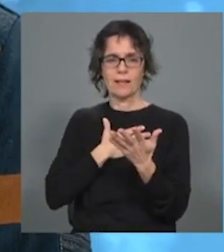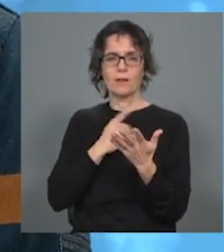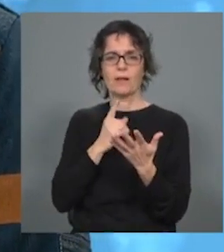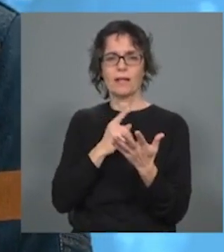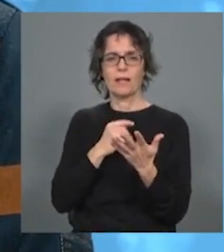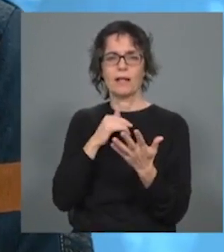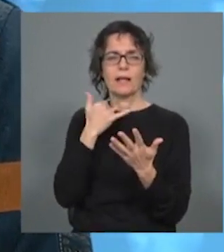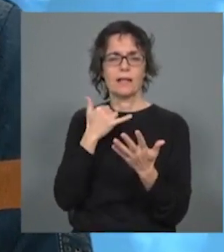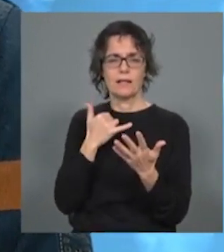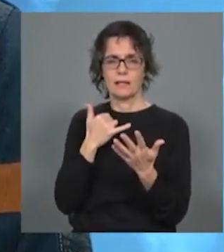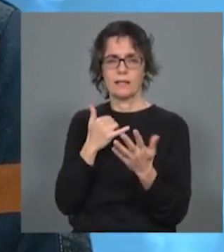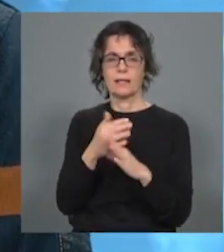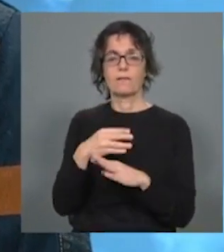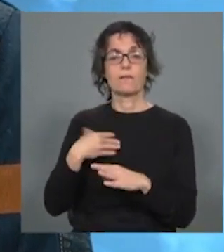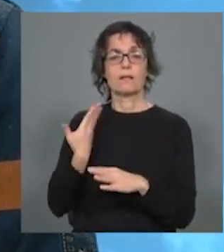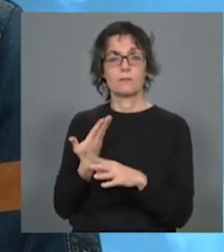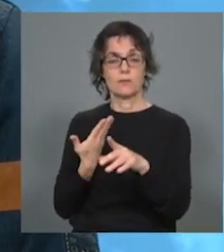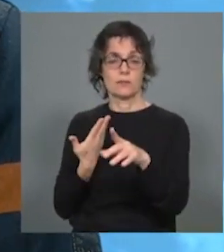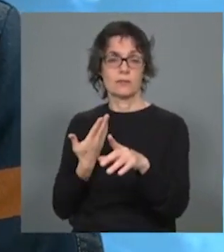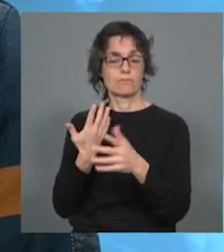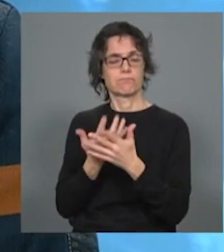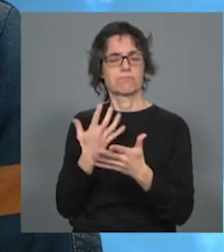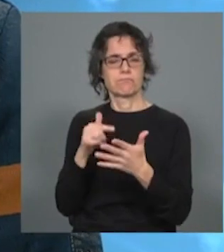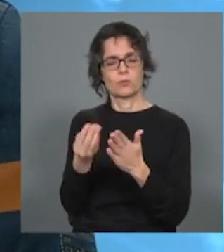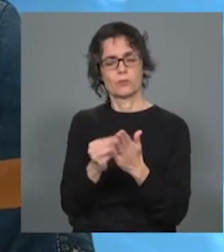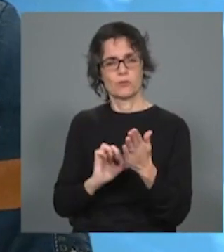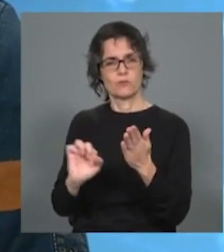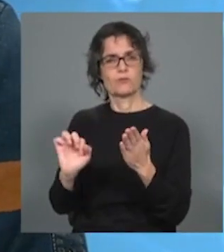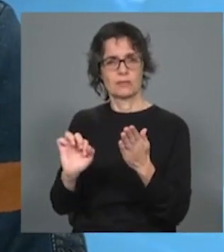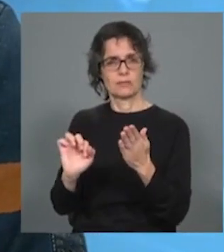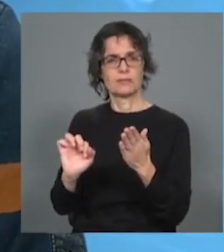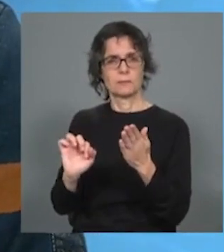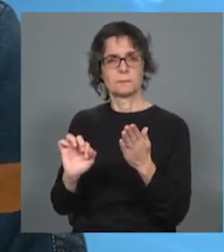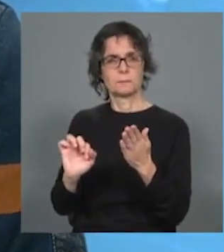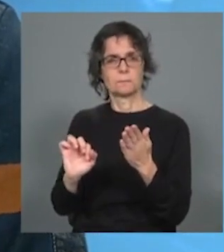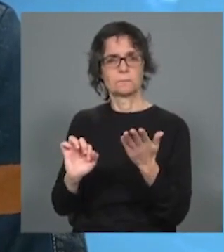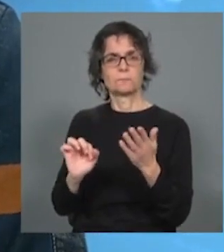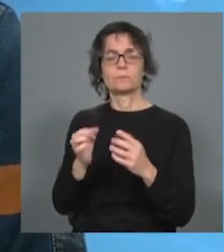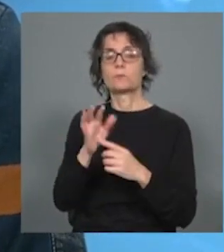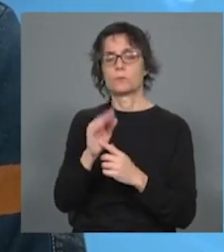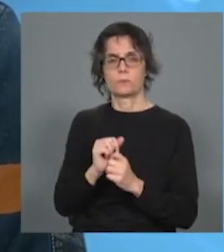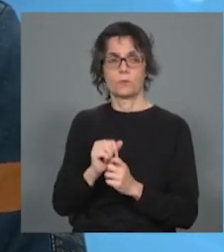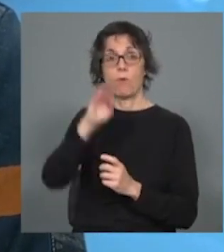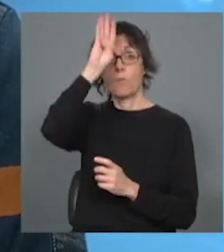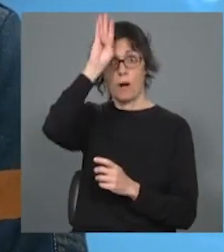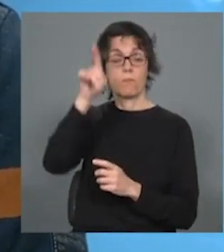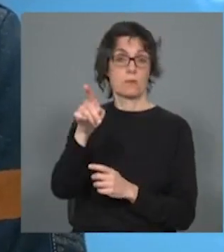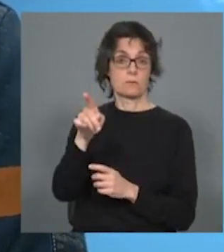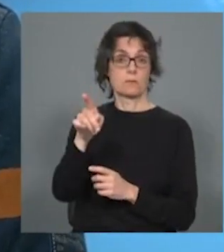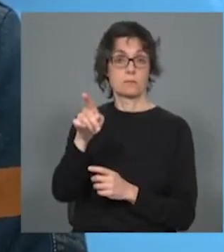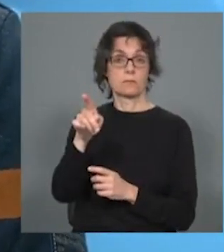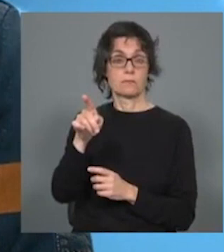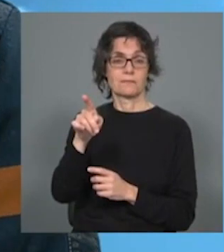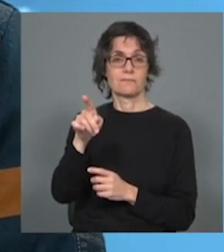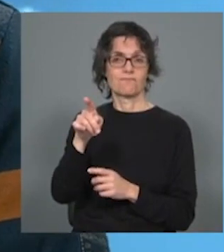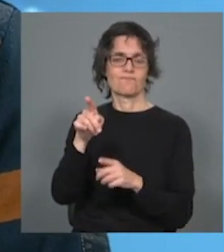misericórdia. E isso é uma tónica. Eu poderia dizer que o pontificado do Papa Francisco bebe muito de São